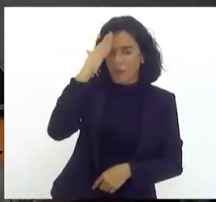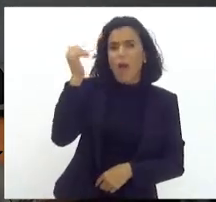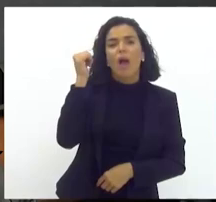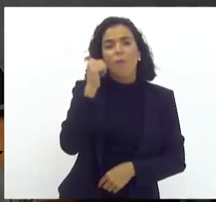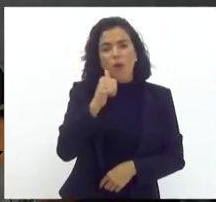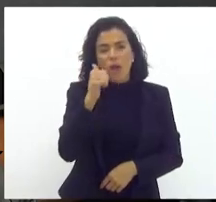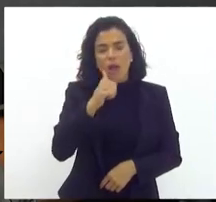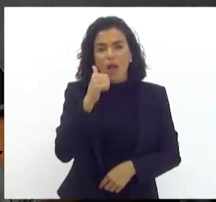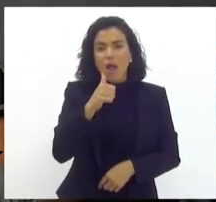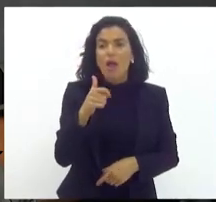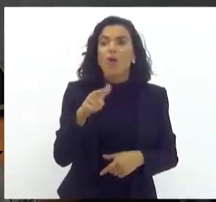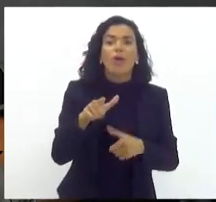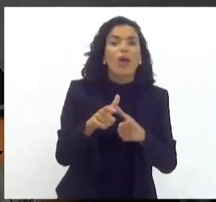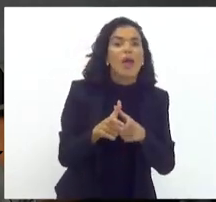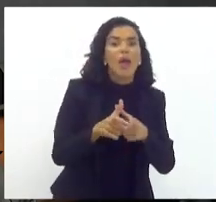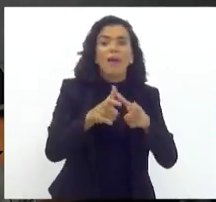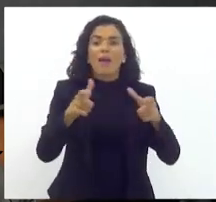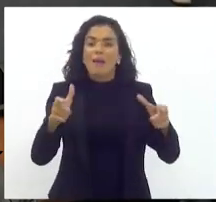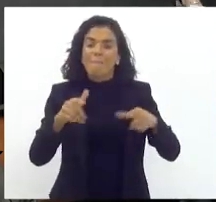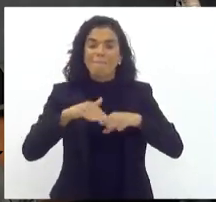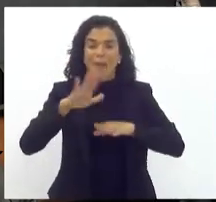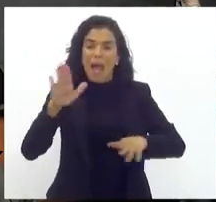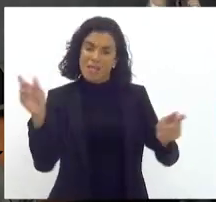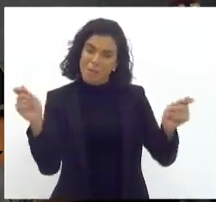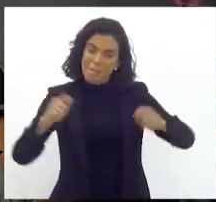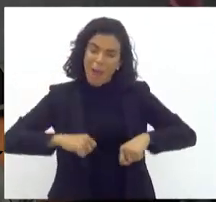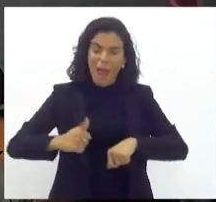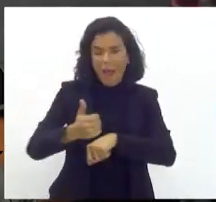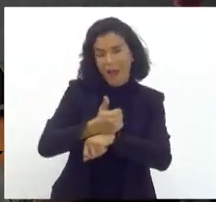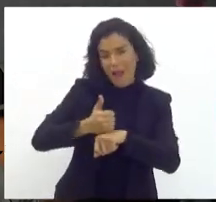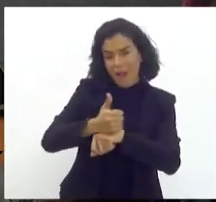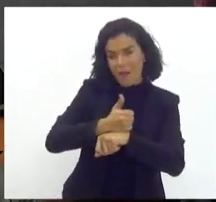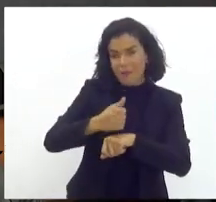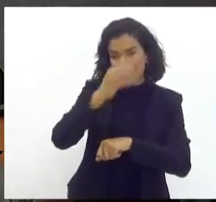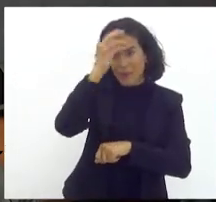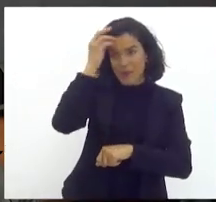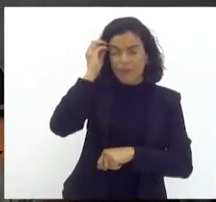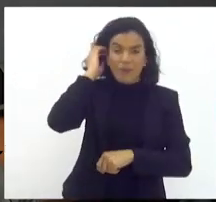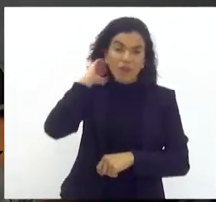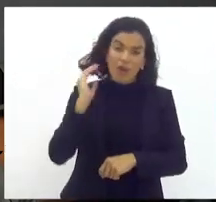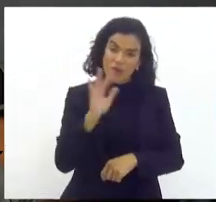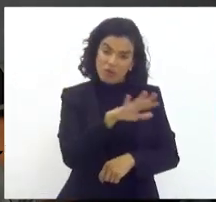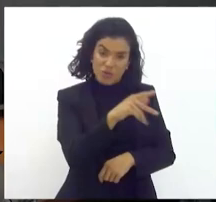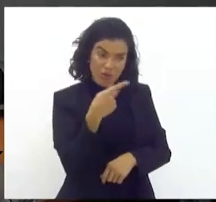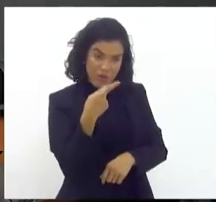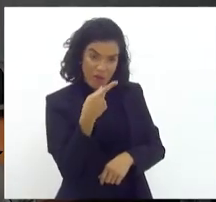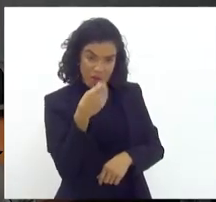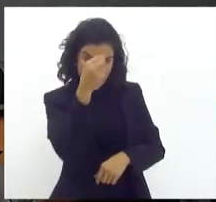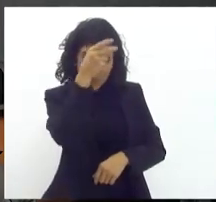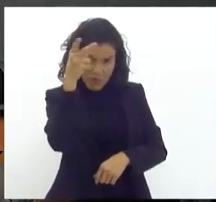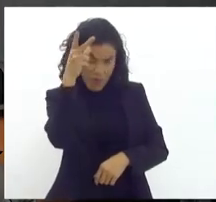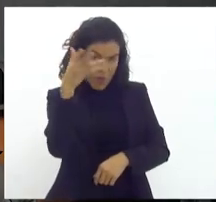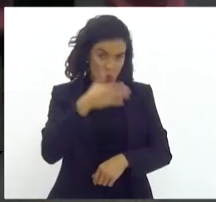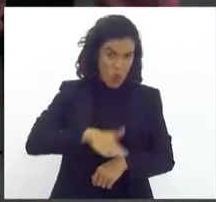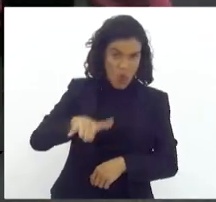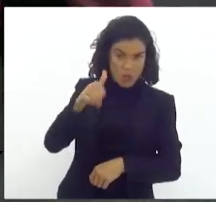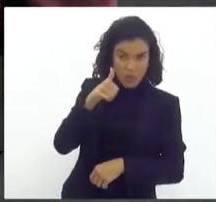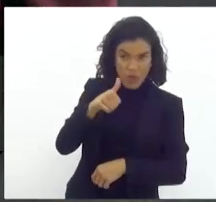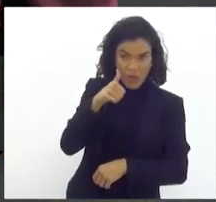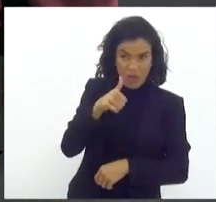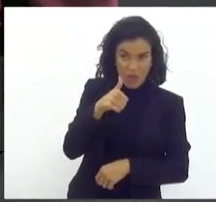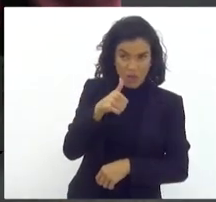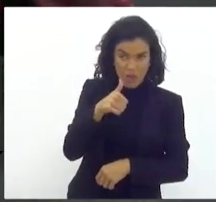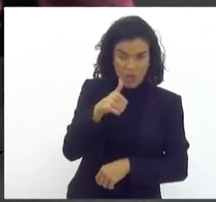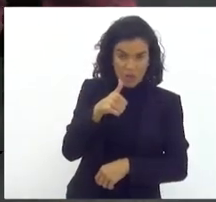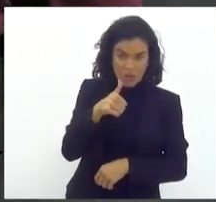são mais gabaritadas ainda do que muito de nós o prefeito não gosta de mulheres né